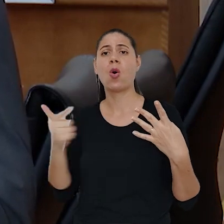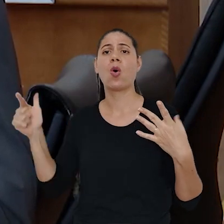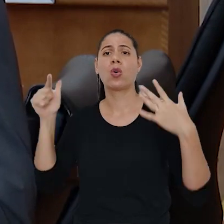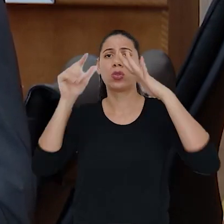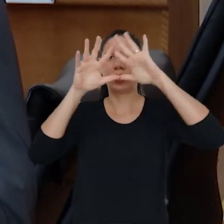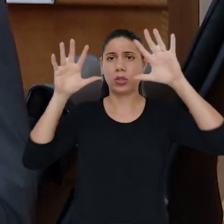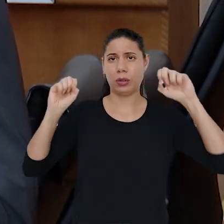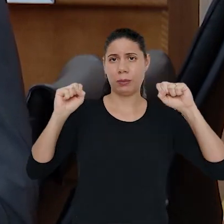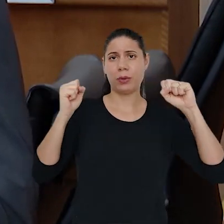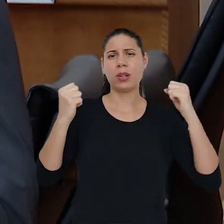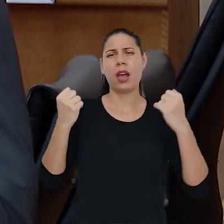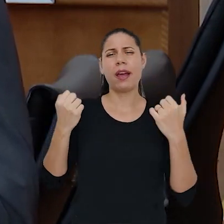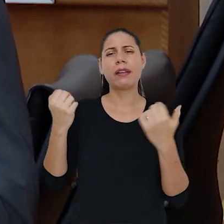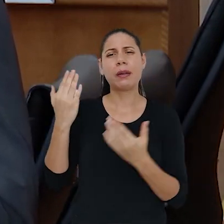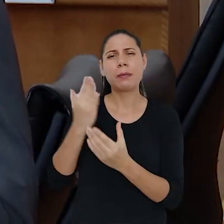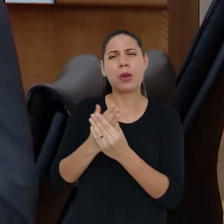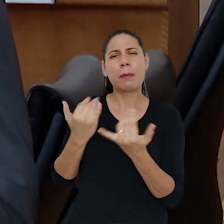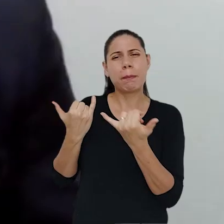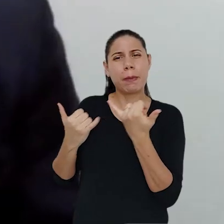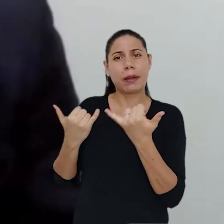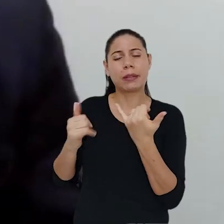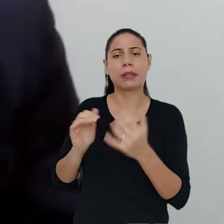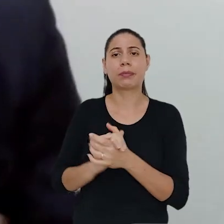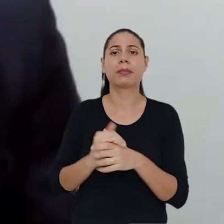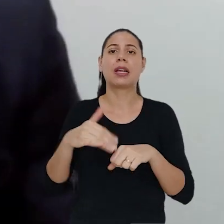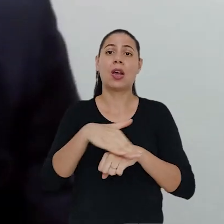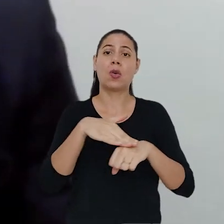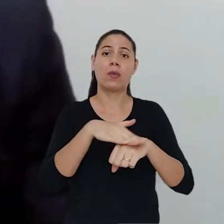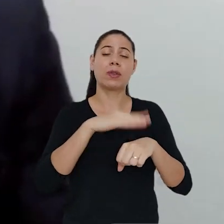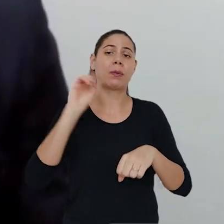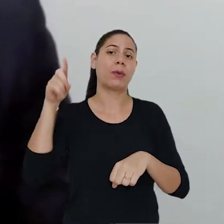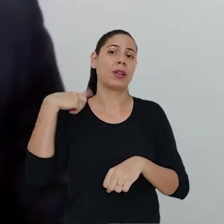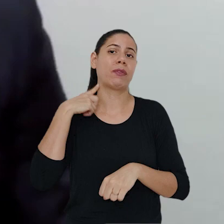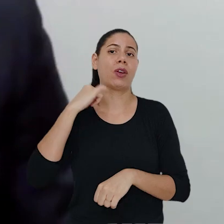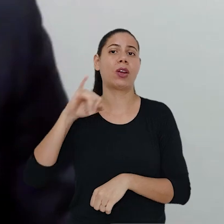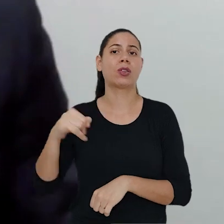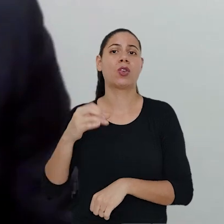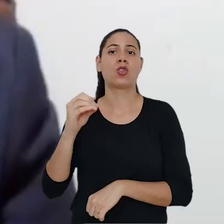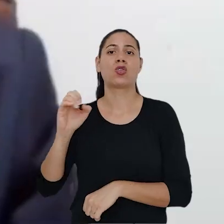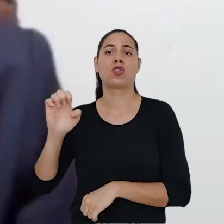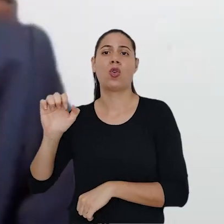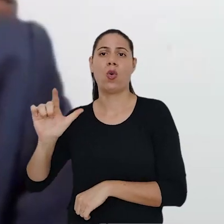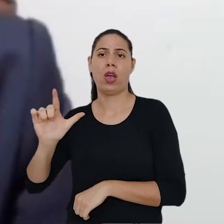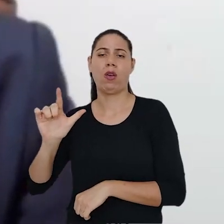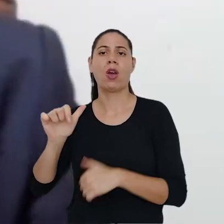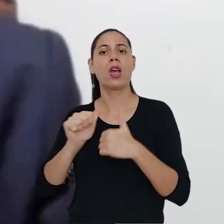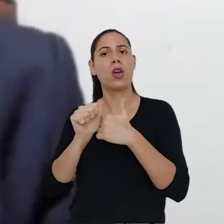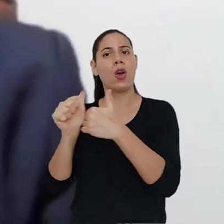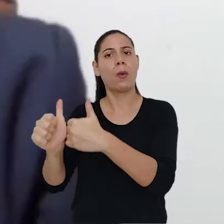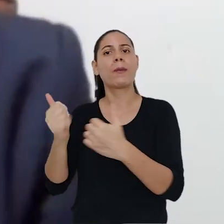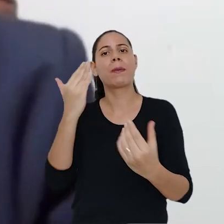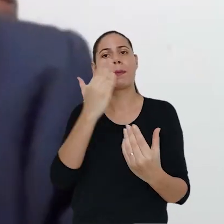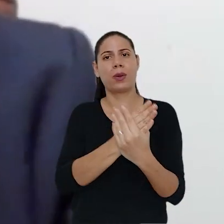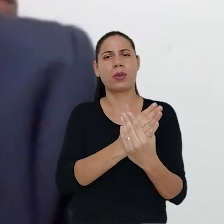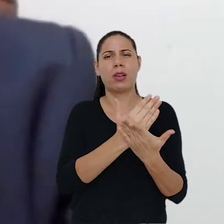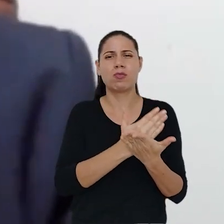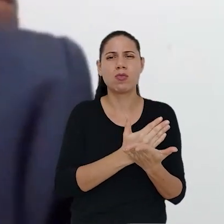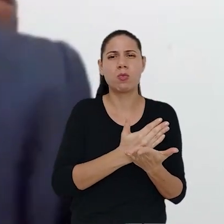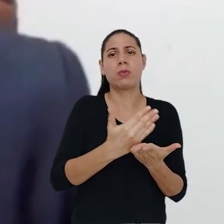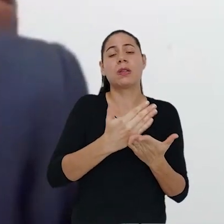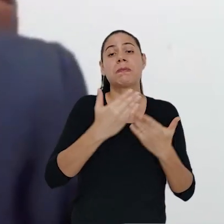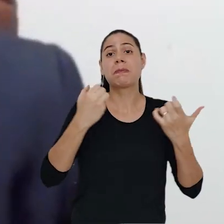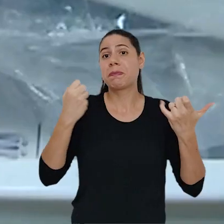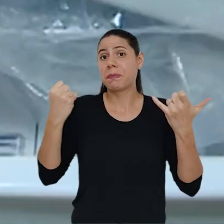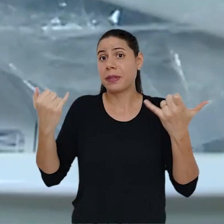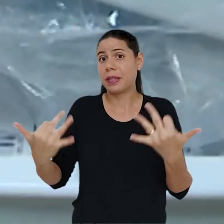outros tribunais em casos semelhantes. Conversamos com o advogado Joelson Pinheiro, que está no caso desde o começo.